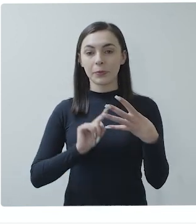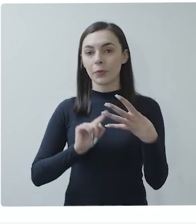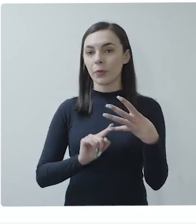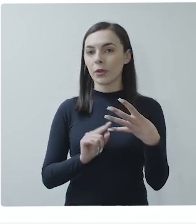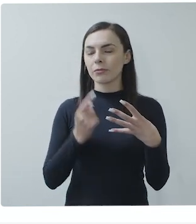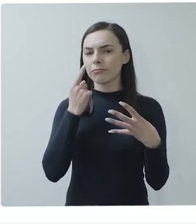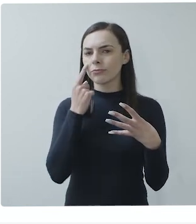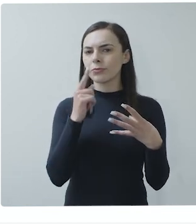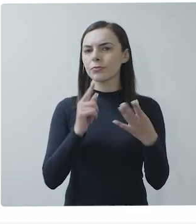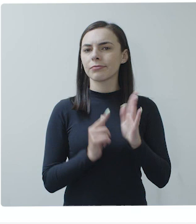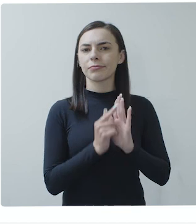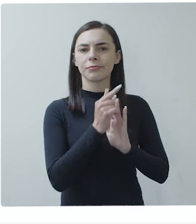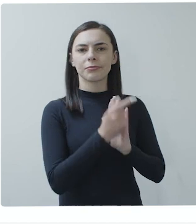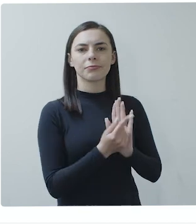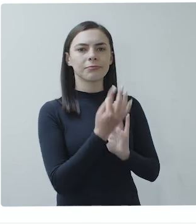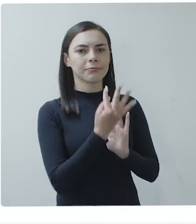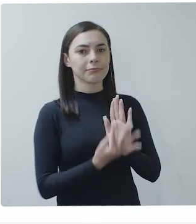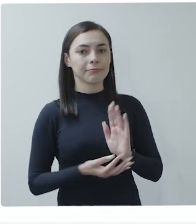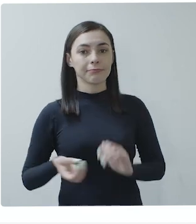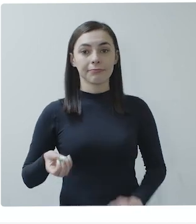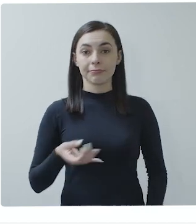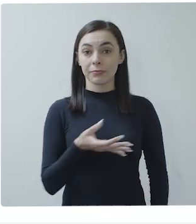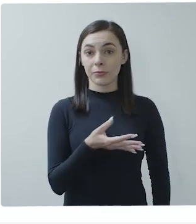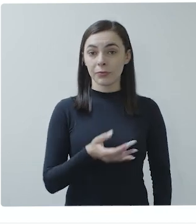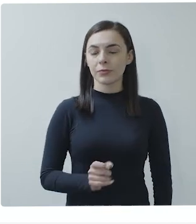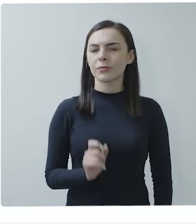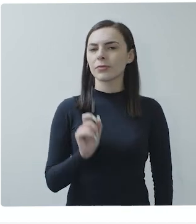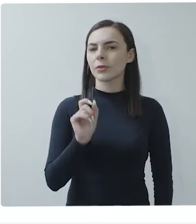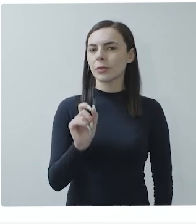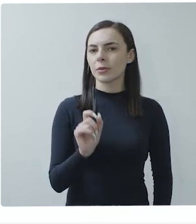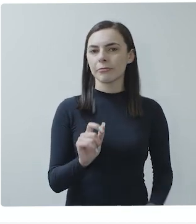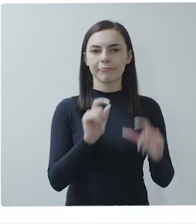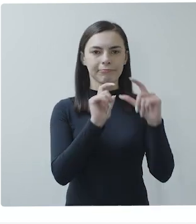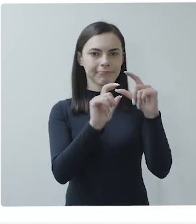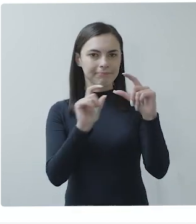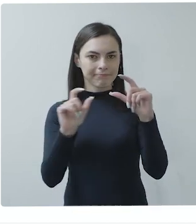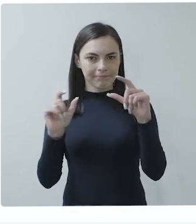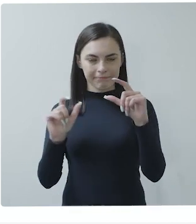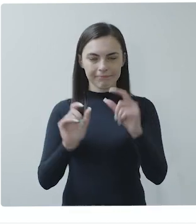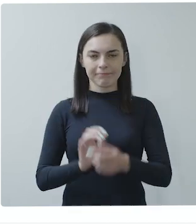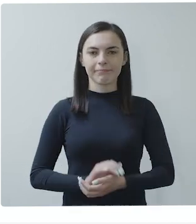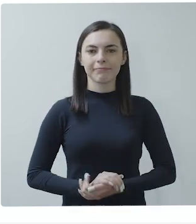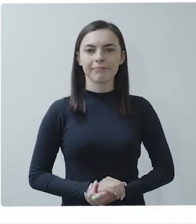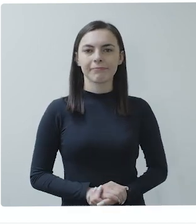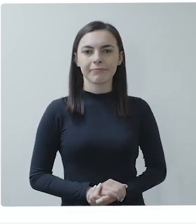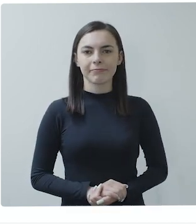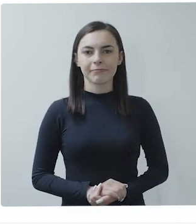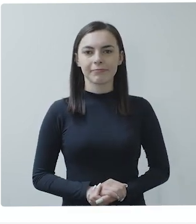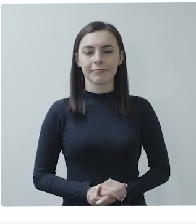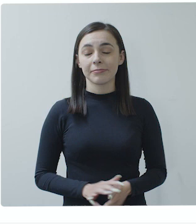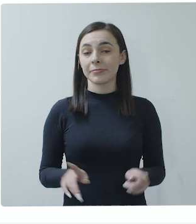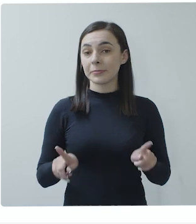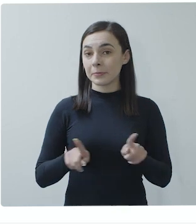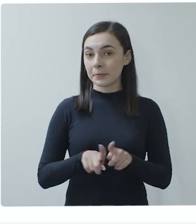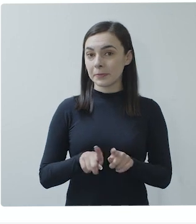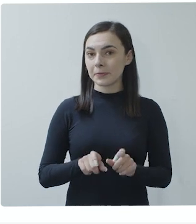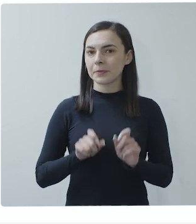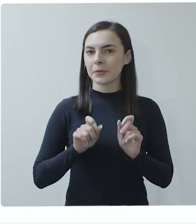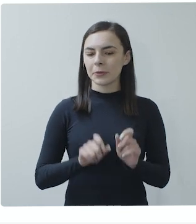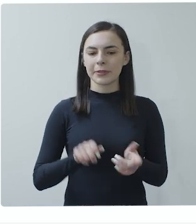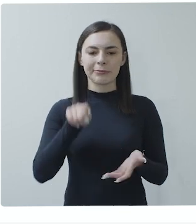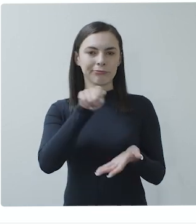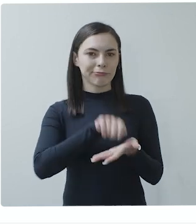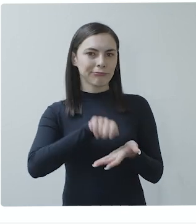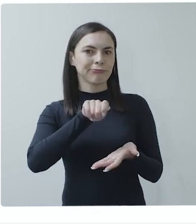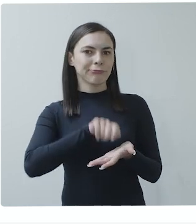Nós também descobrimos um novo gênero textual, que são as tirinhas. E fizemos